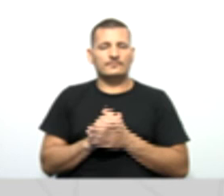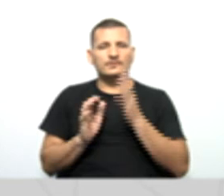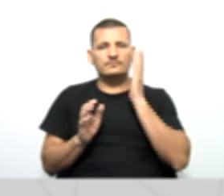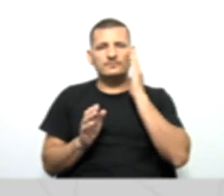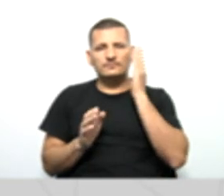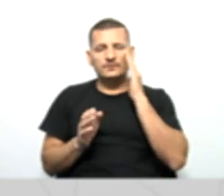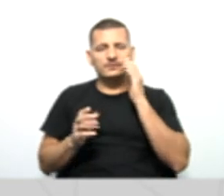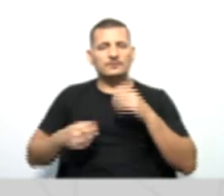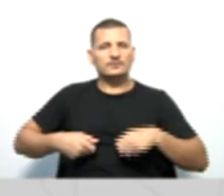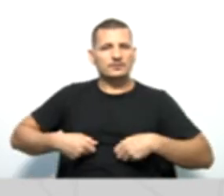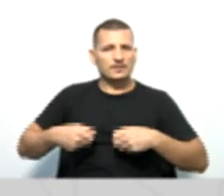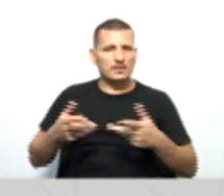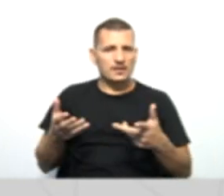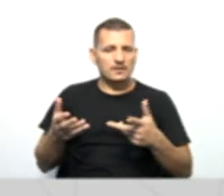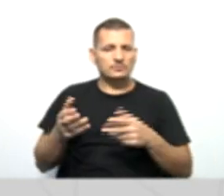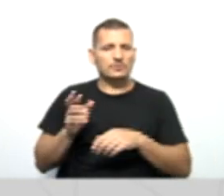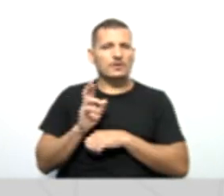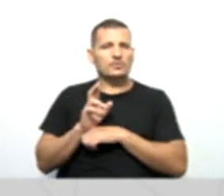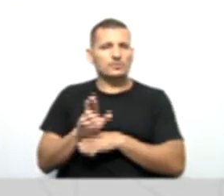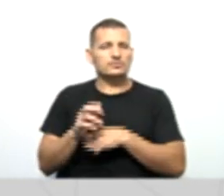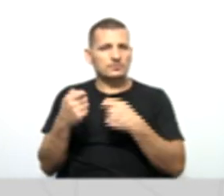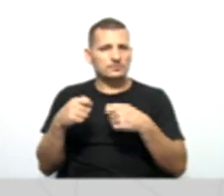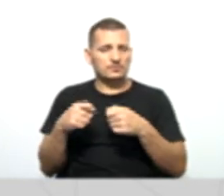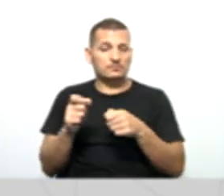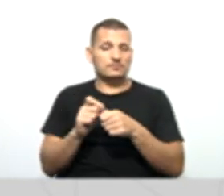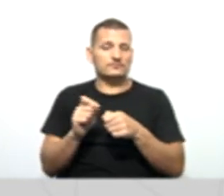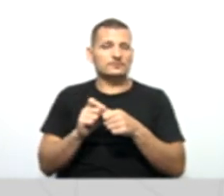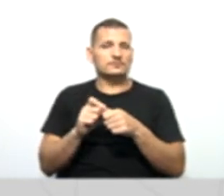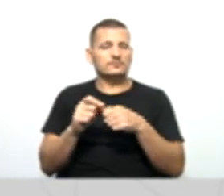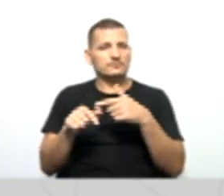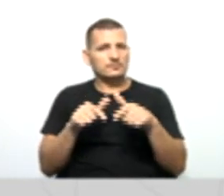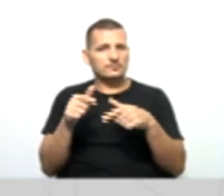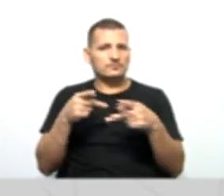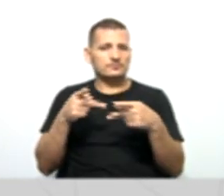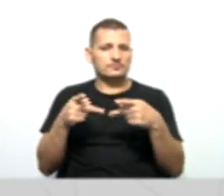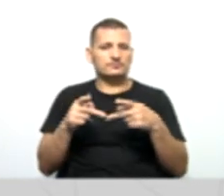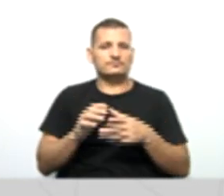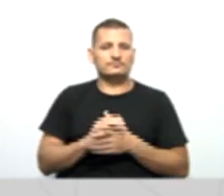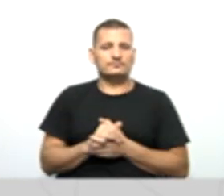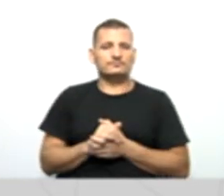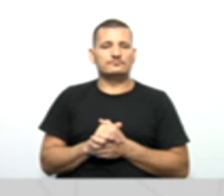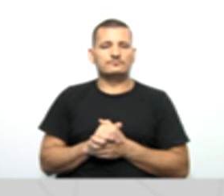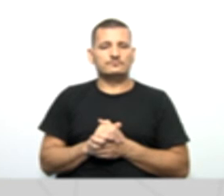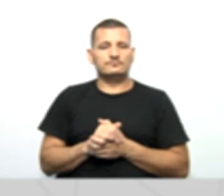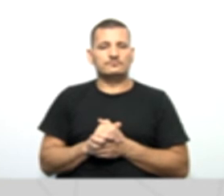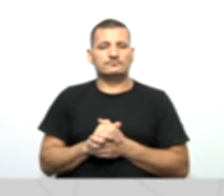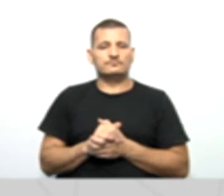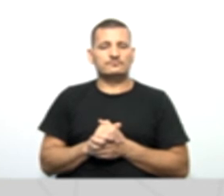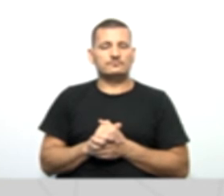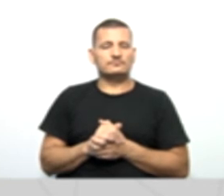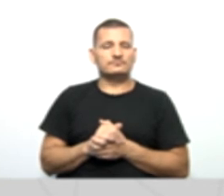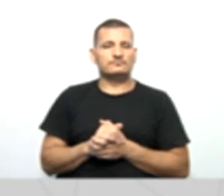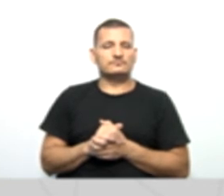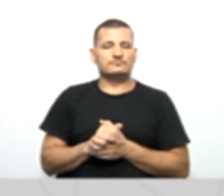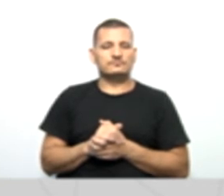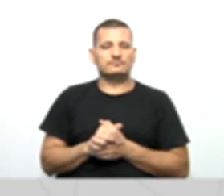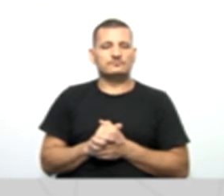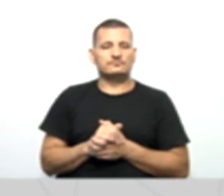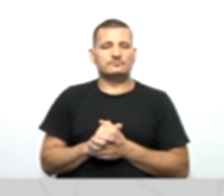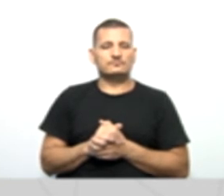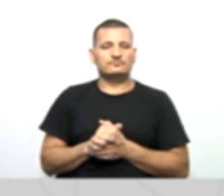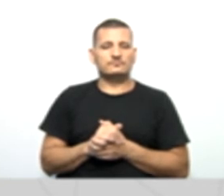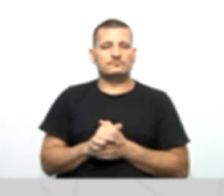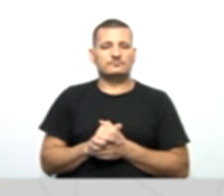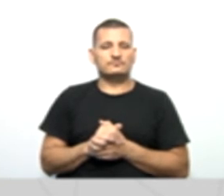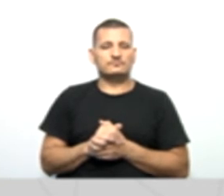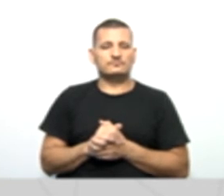dos recursos necessários para executar as atividades do projeto. Agregar os custos estimados das atividades